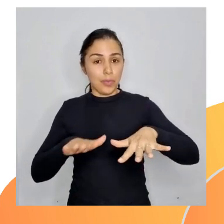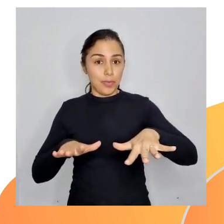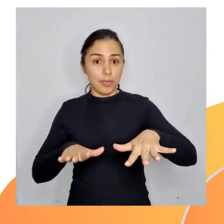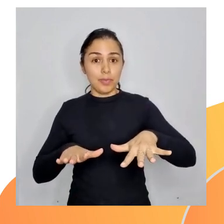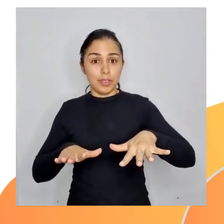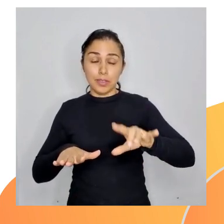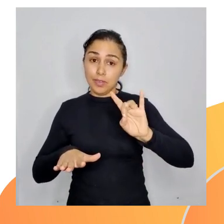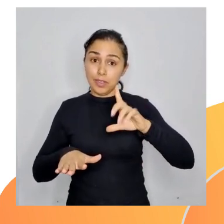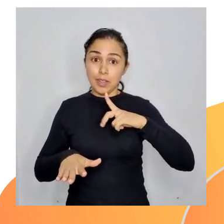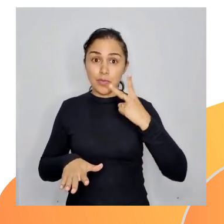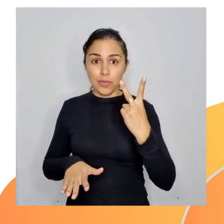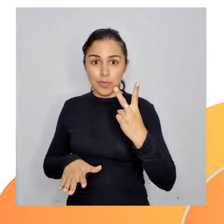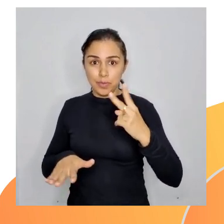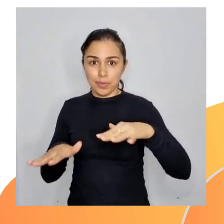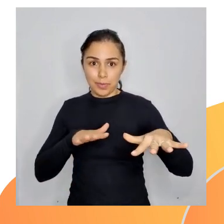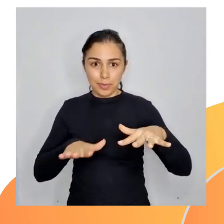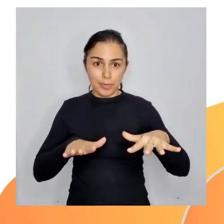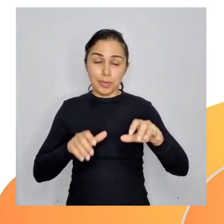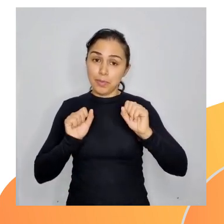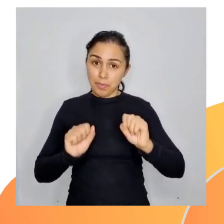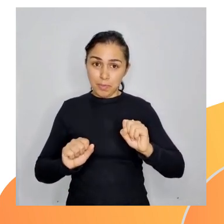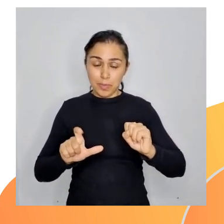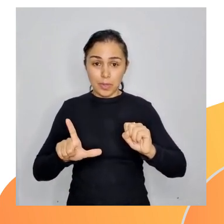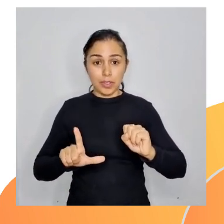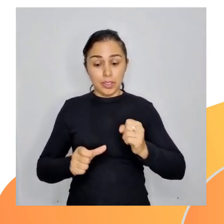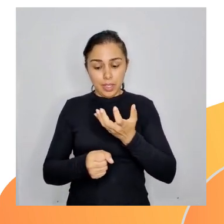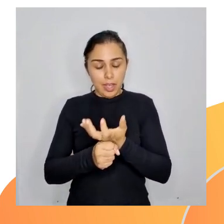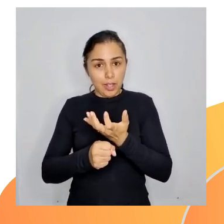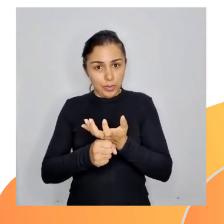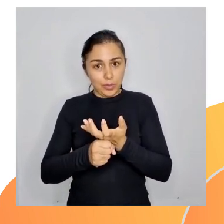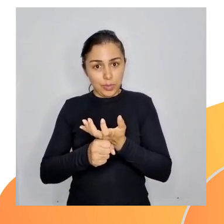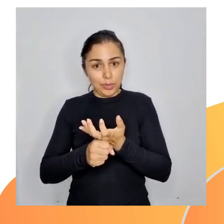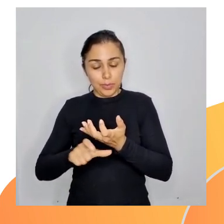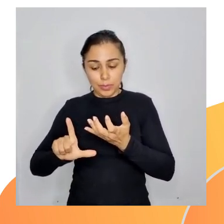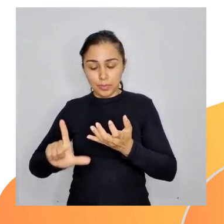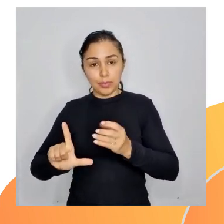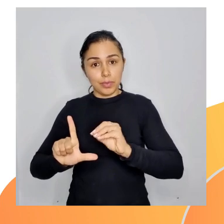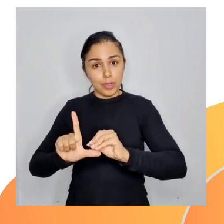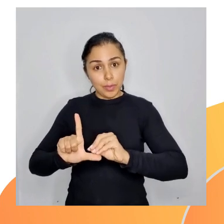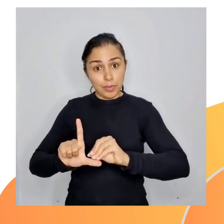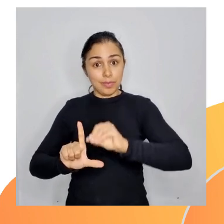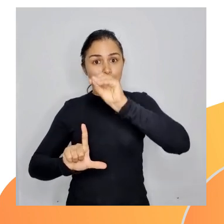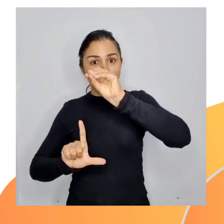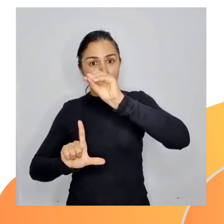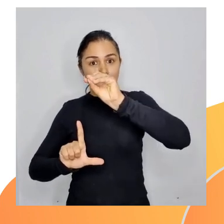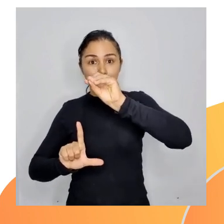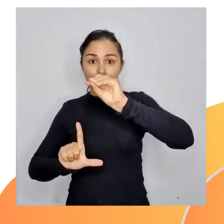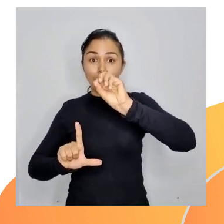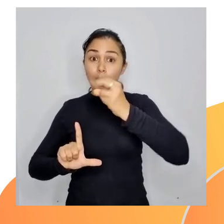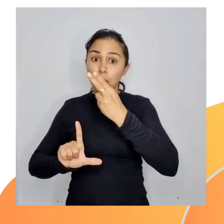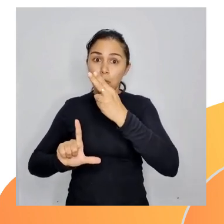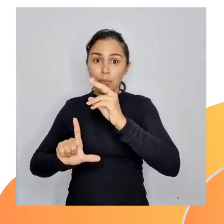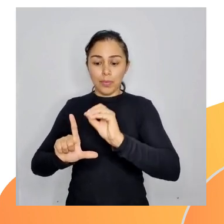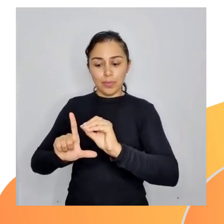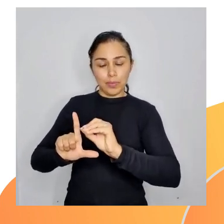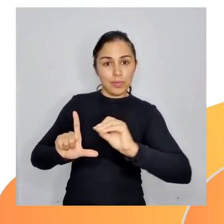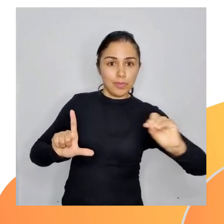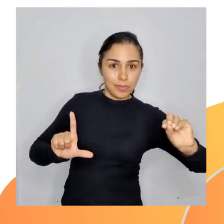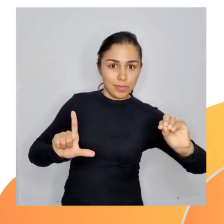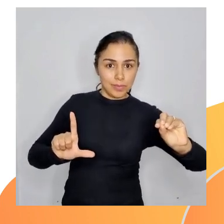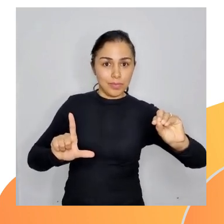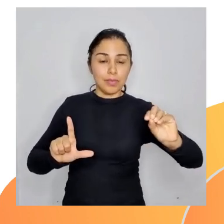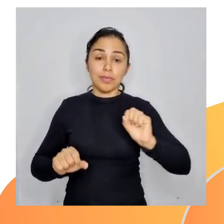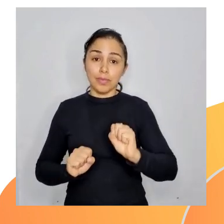direções, tanto para a sua frente como para a sua lateral. ok? A torre também é uma peça que